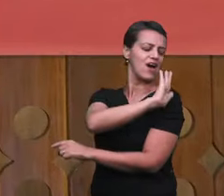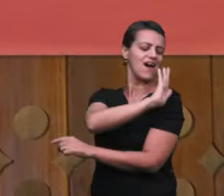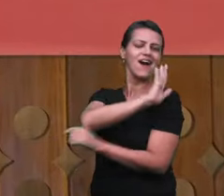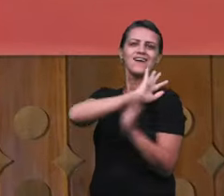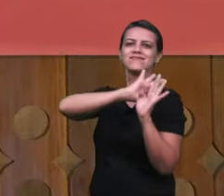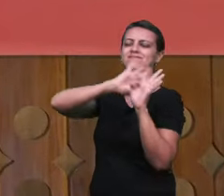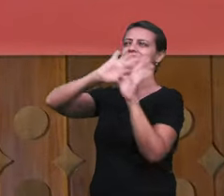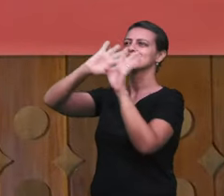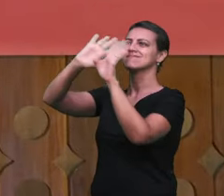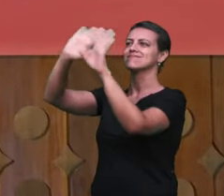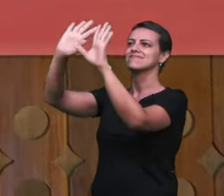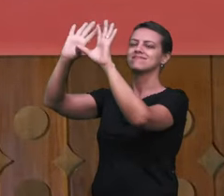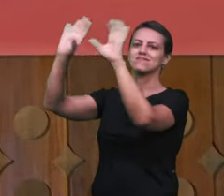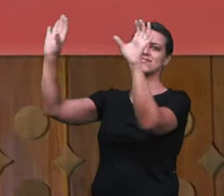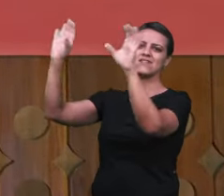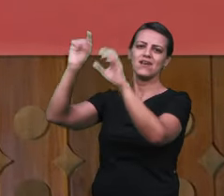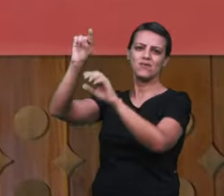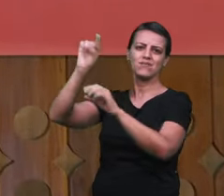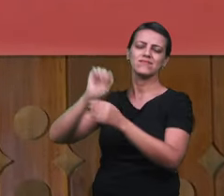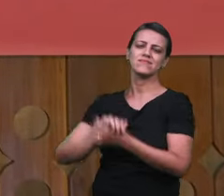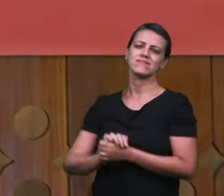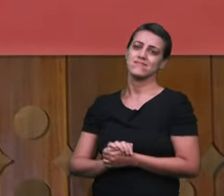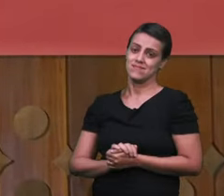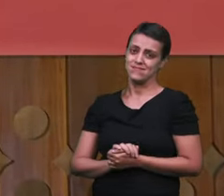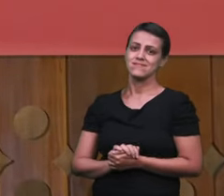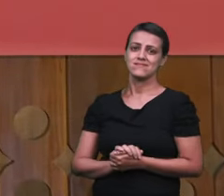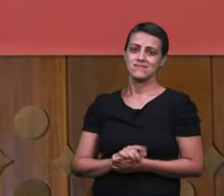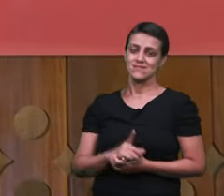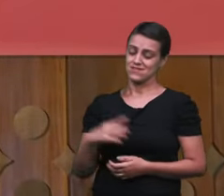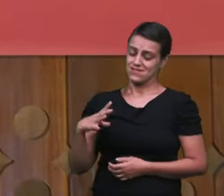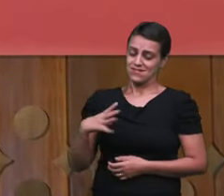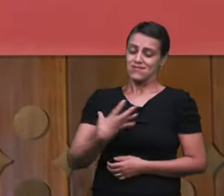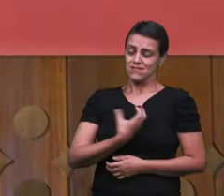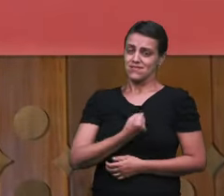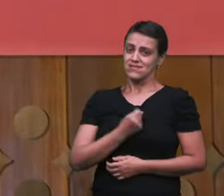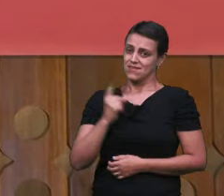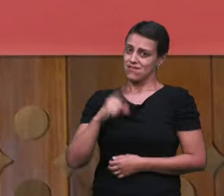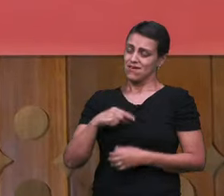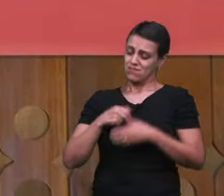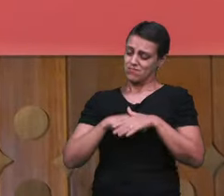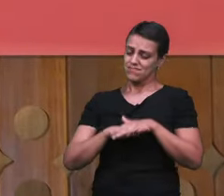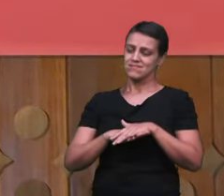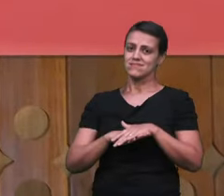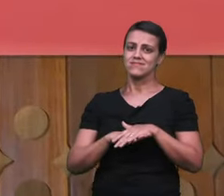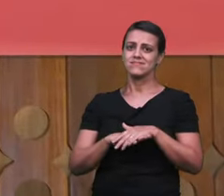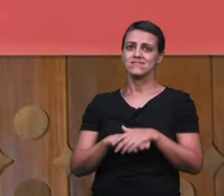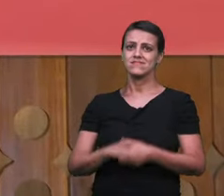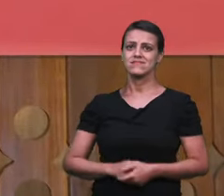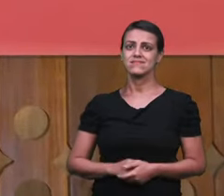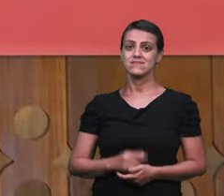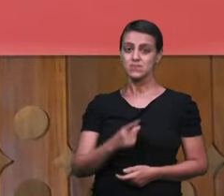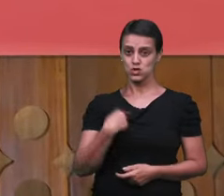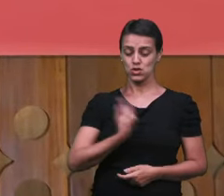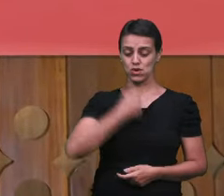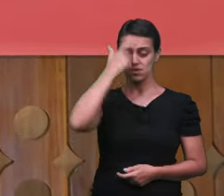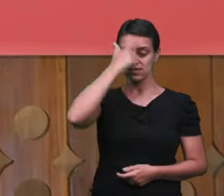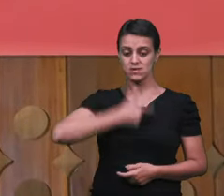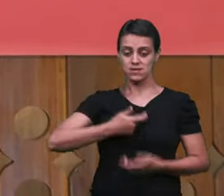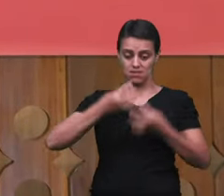É a nossa salvação. E nós, como testemunhas, como trombetas de Deus, temos